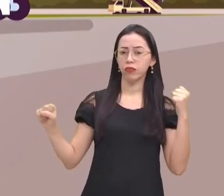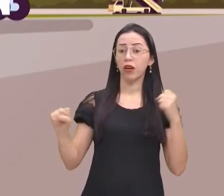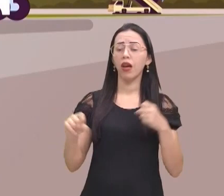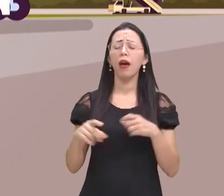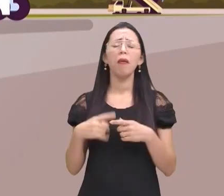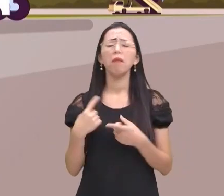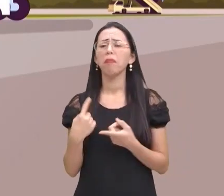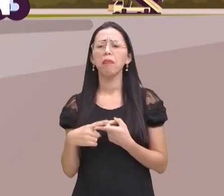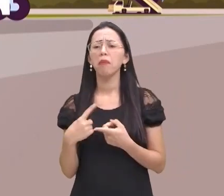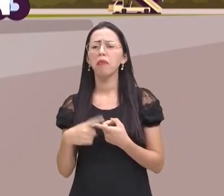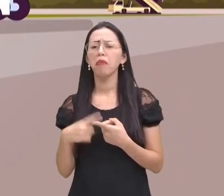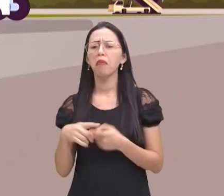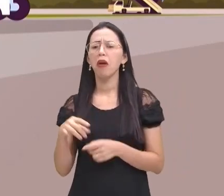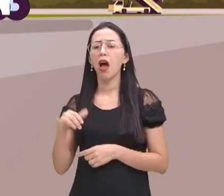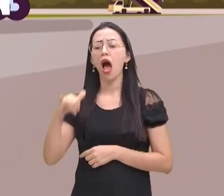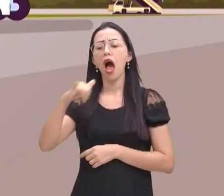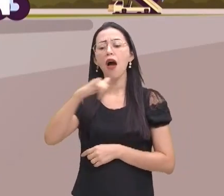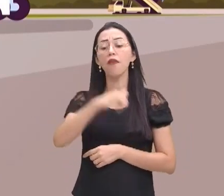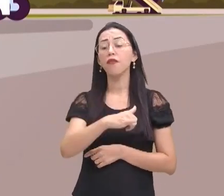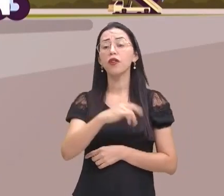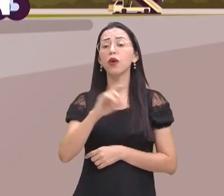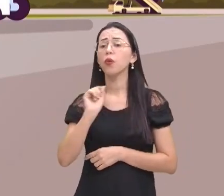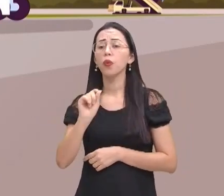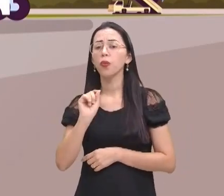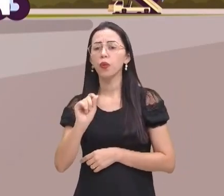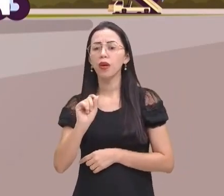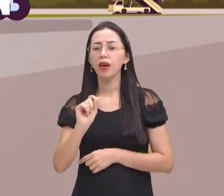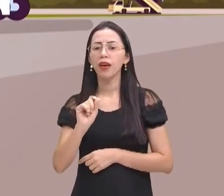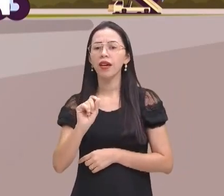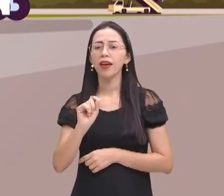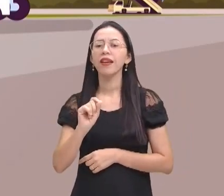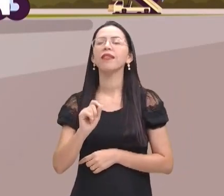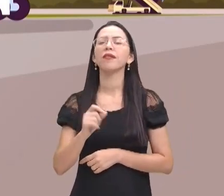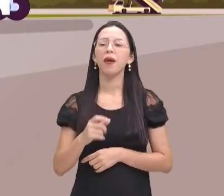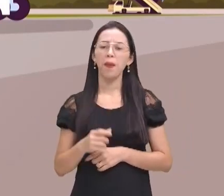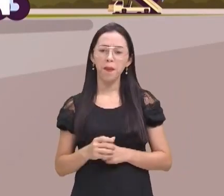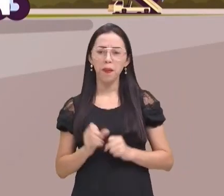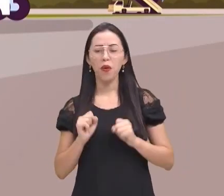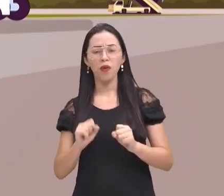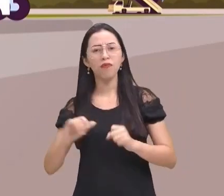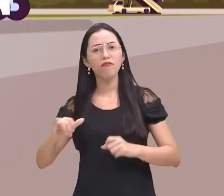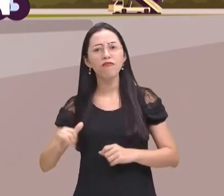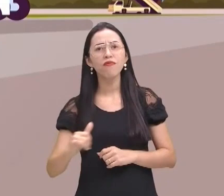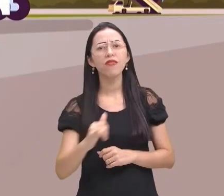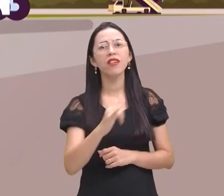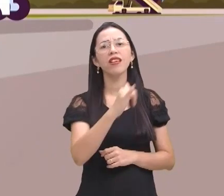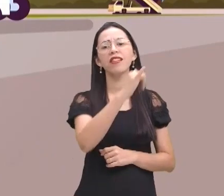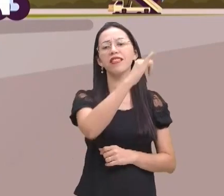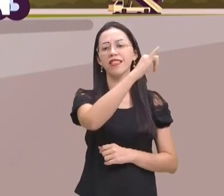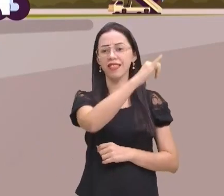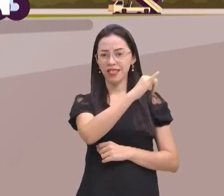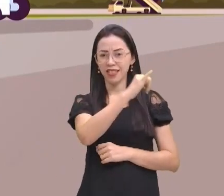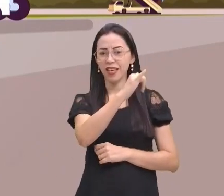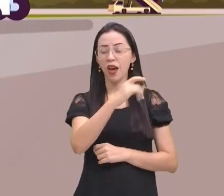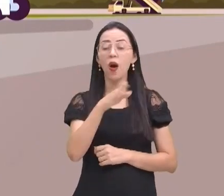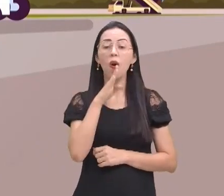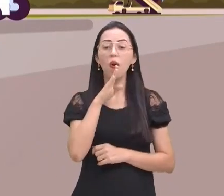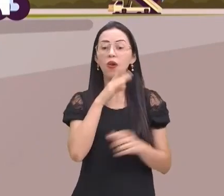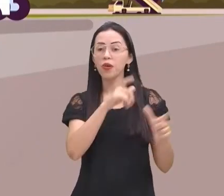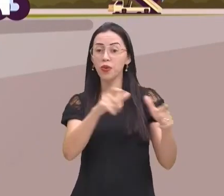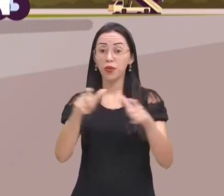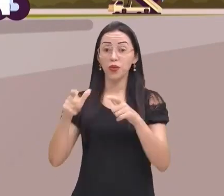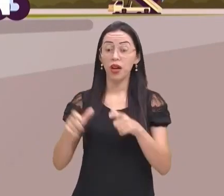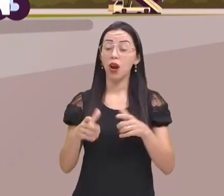levar para grandes aventuras, que é isso que nós iremos estudar na nossa aula de hoje. Na nossa aula de